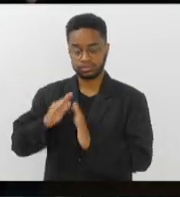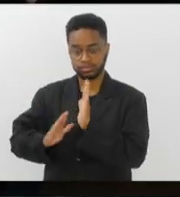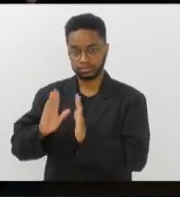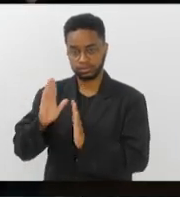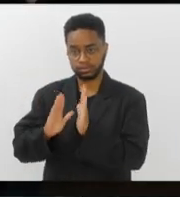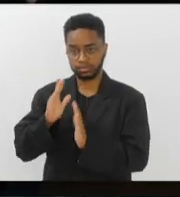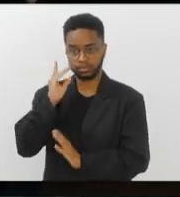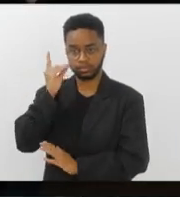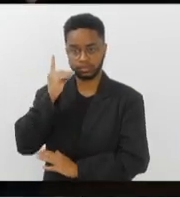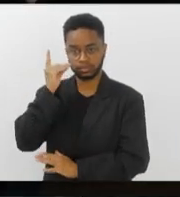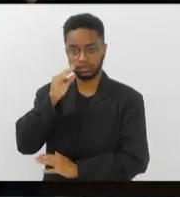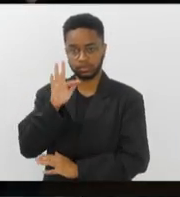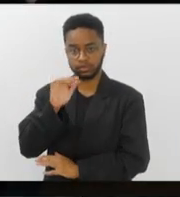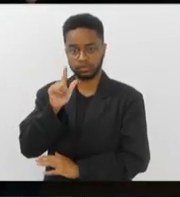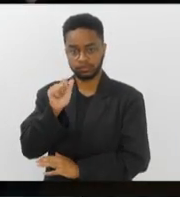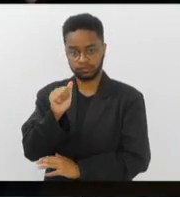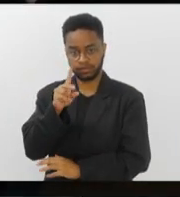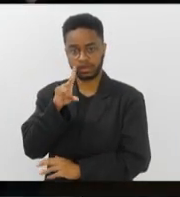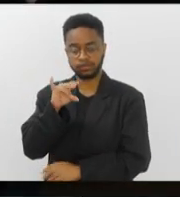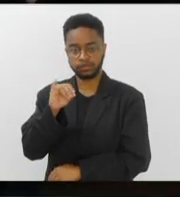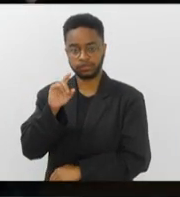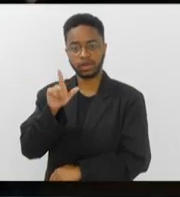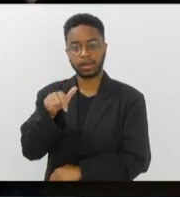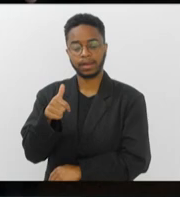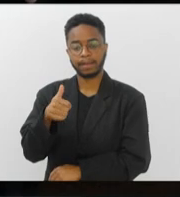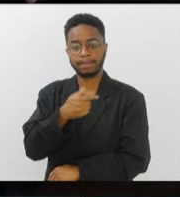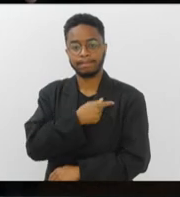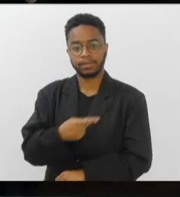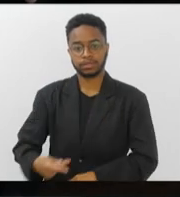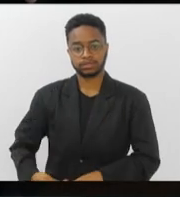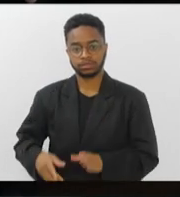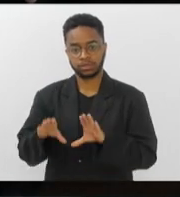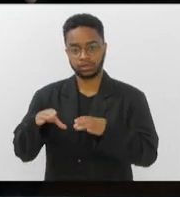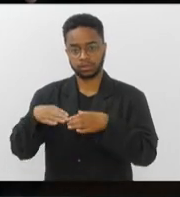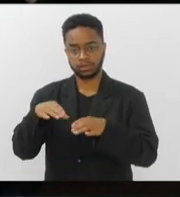Serafini presidia a Comissão de Educação.